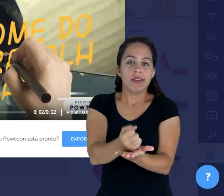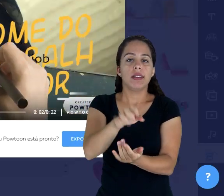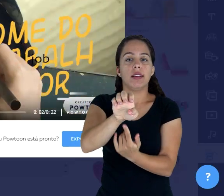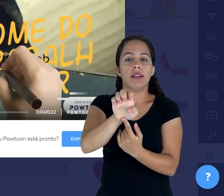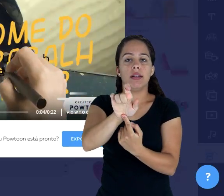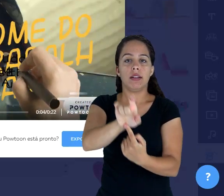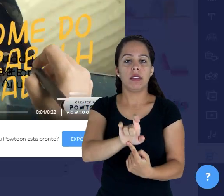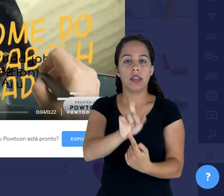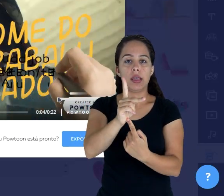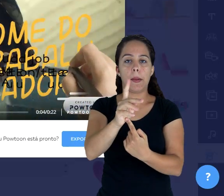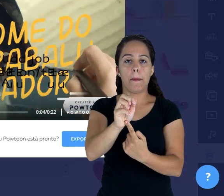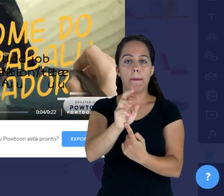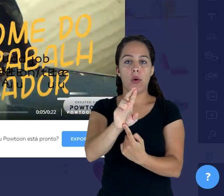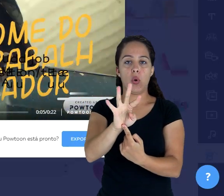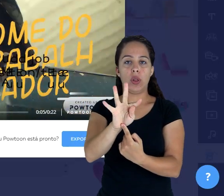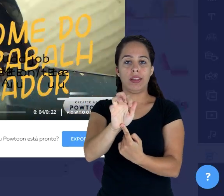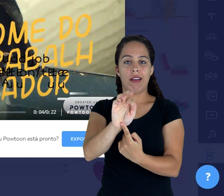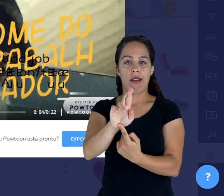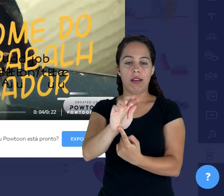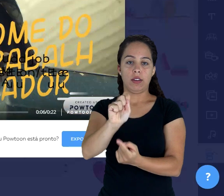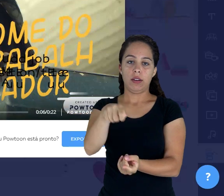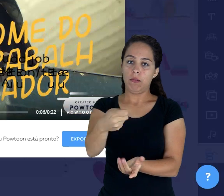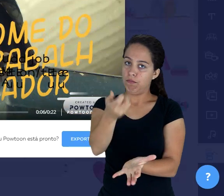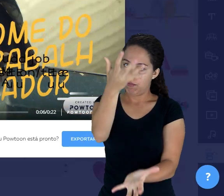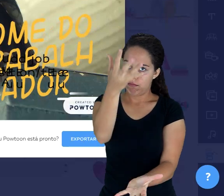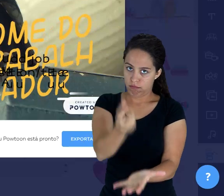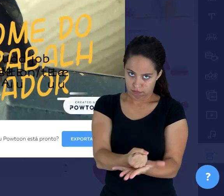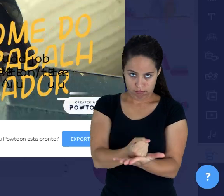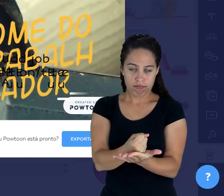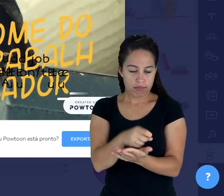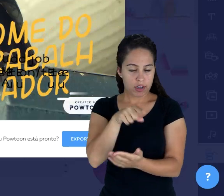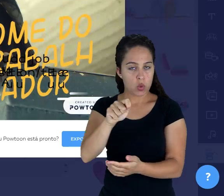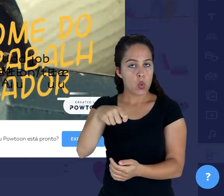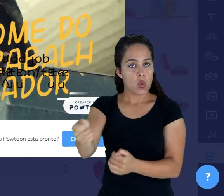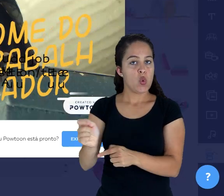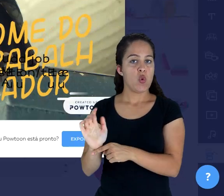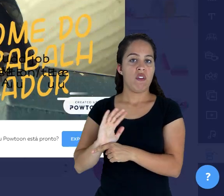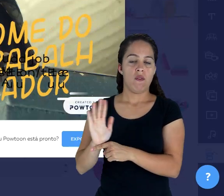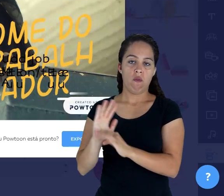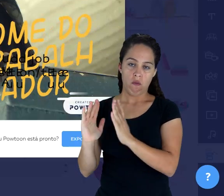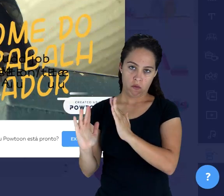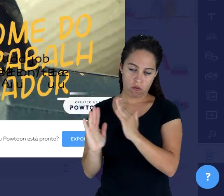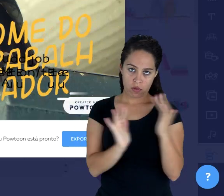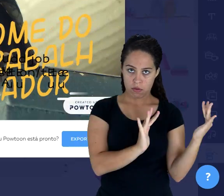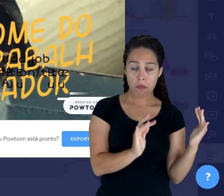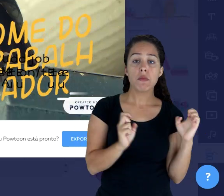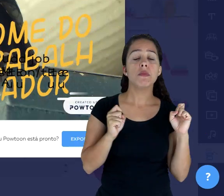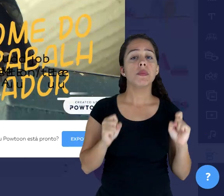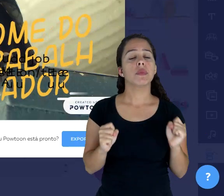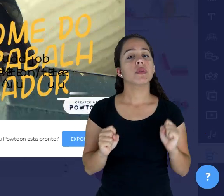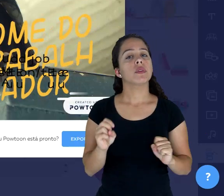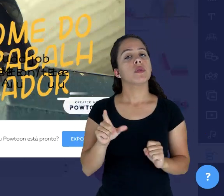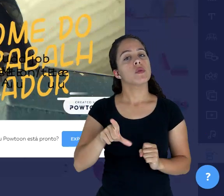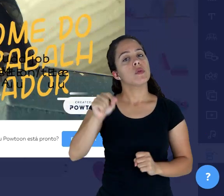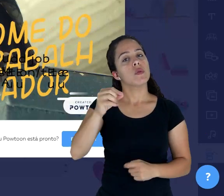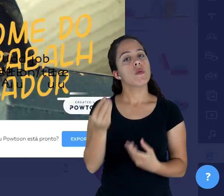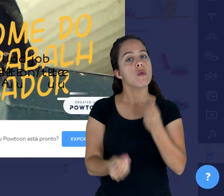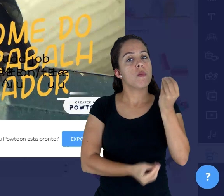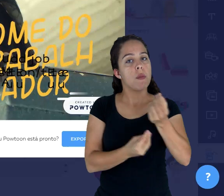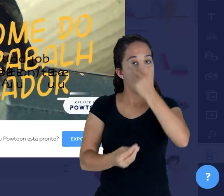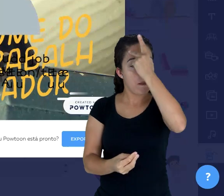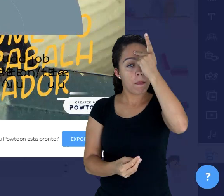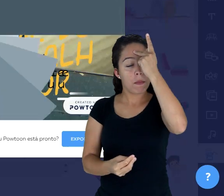nosso slide o nosso filme a gente pode escolher uma como é que a gente quer que ele